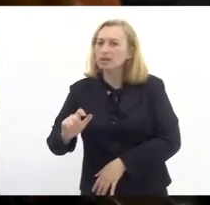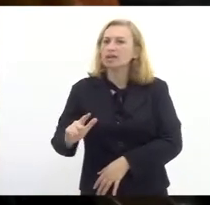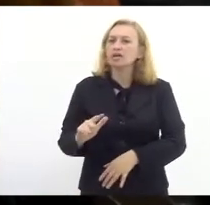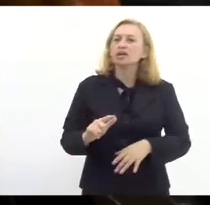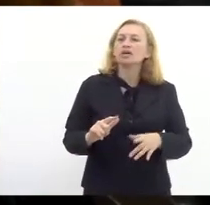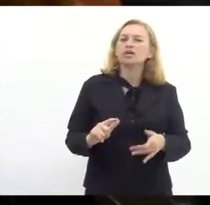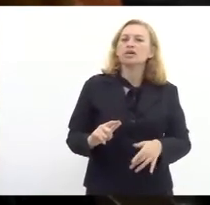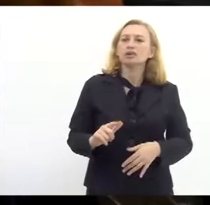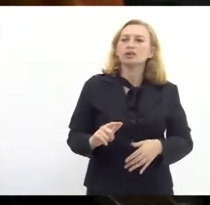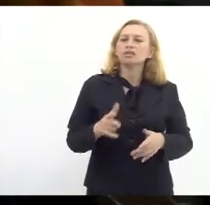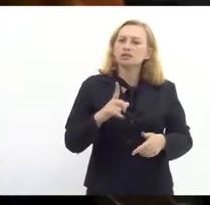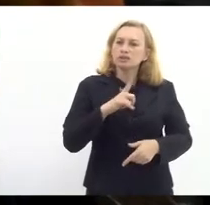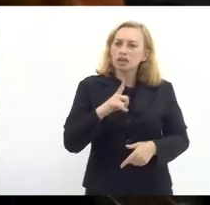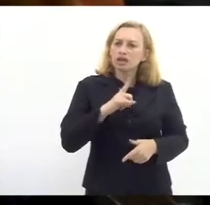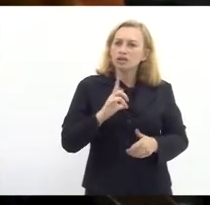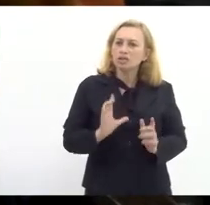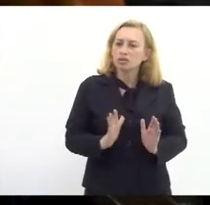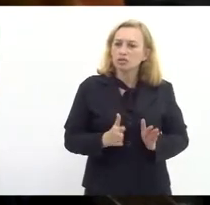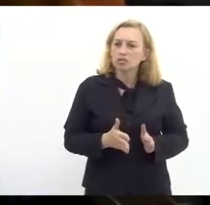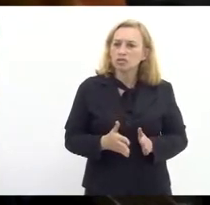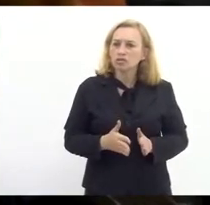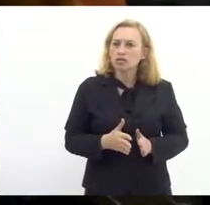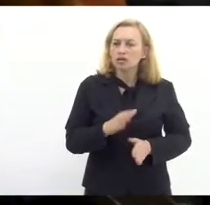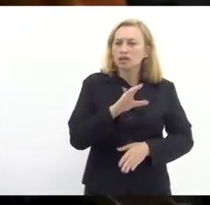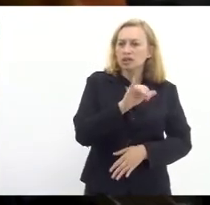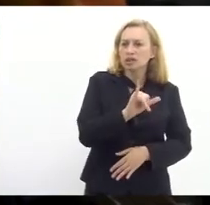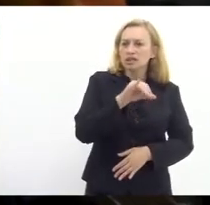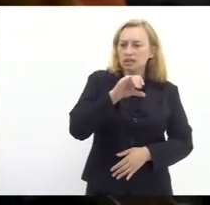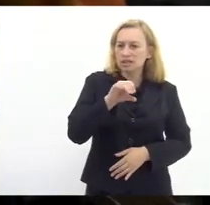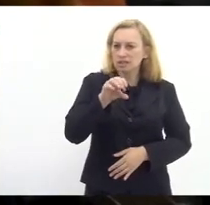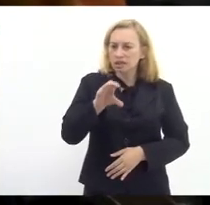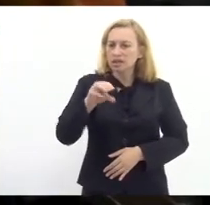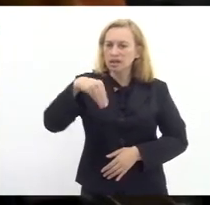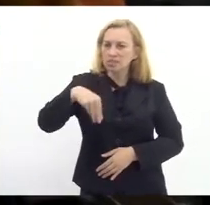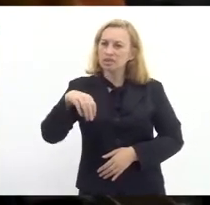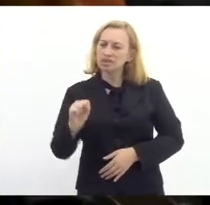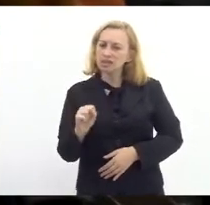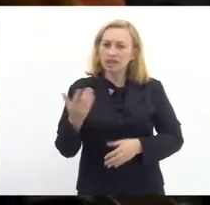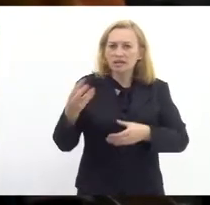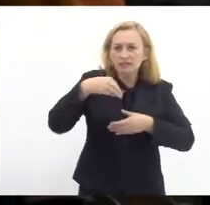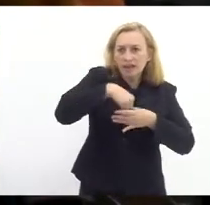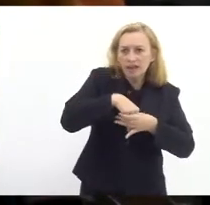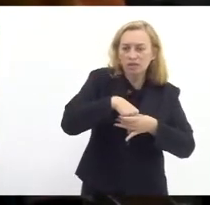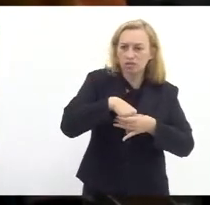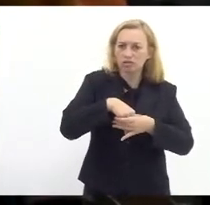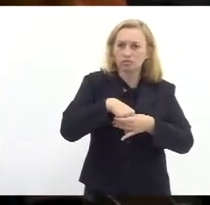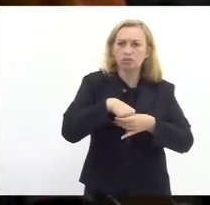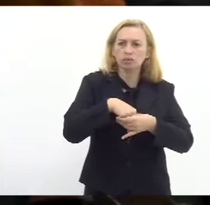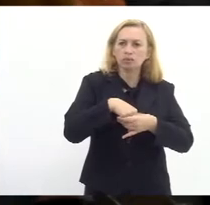um assento, a gente tem o nosso CMC dentro do CICC, e a gente tem